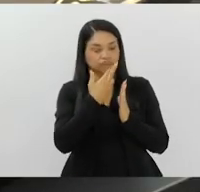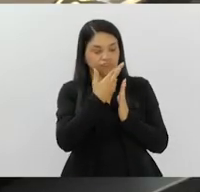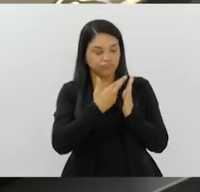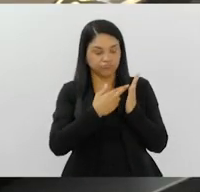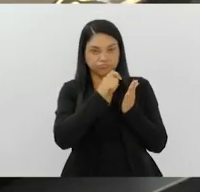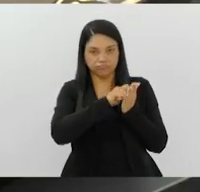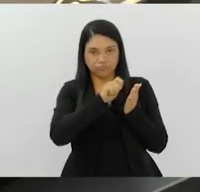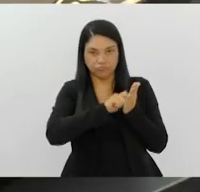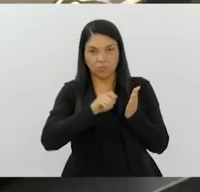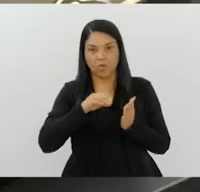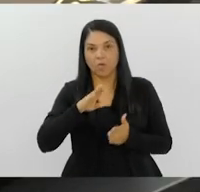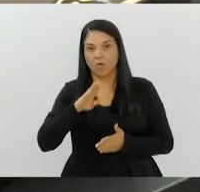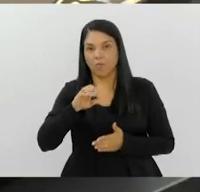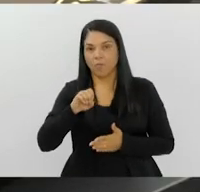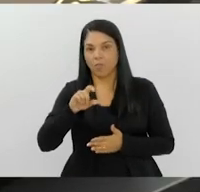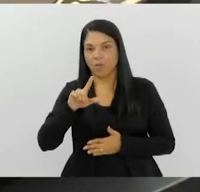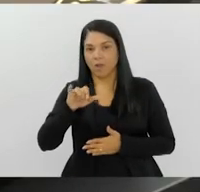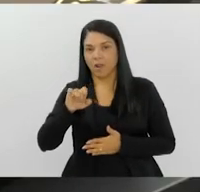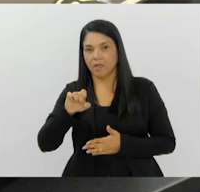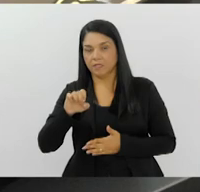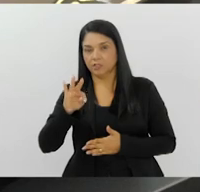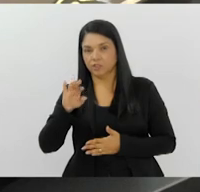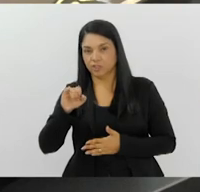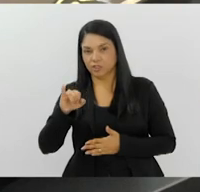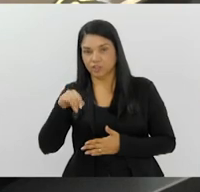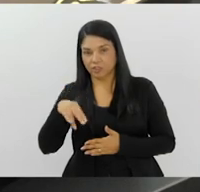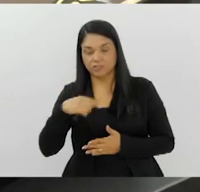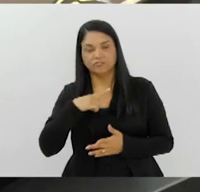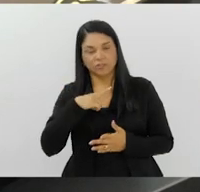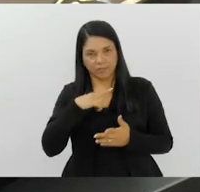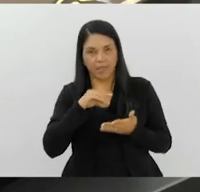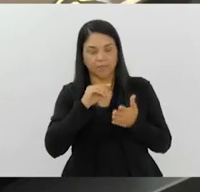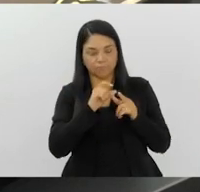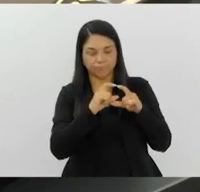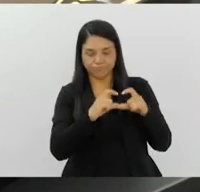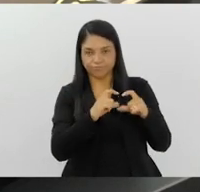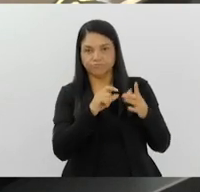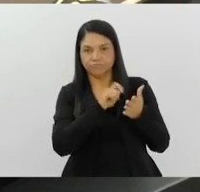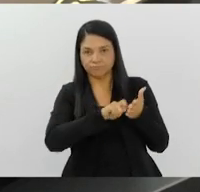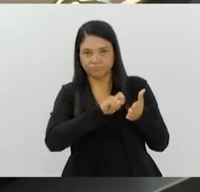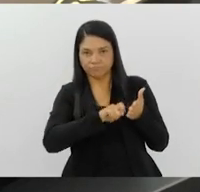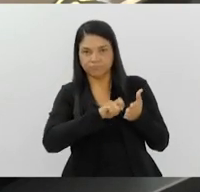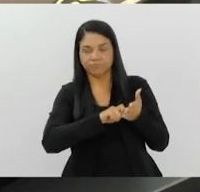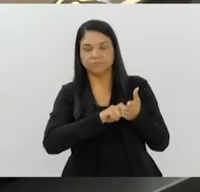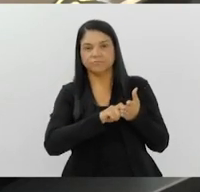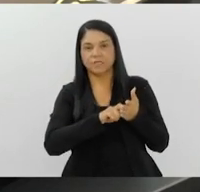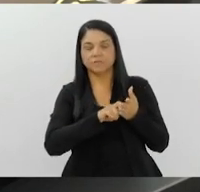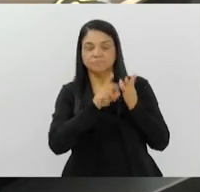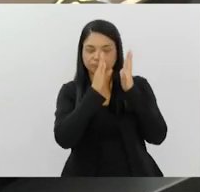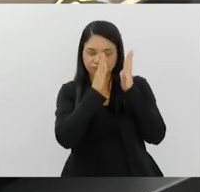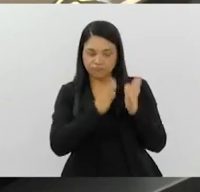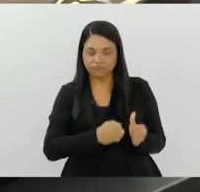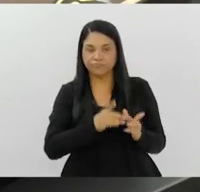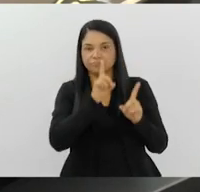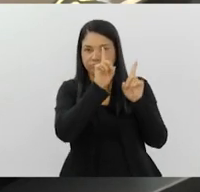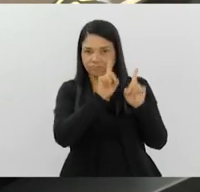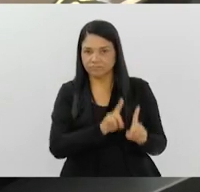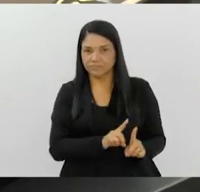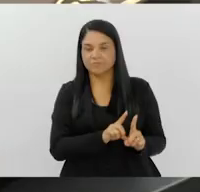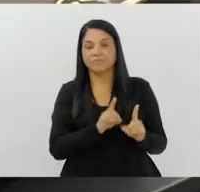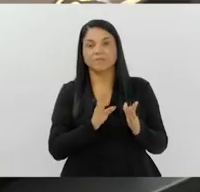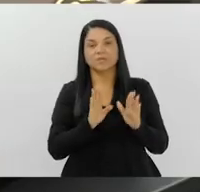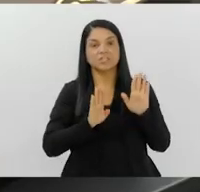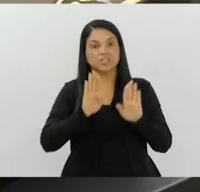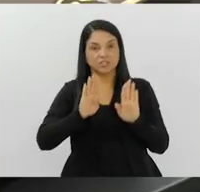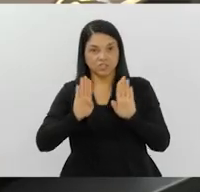um campo para isso então a gente conseguiria gerar esse dado de uma forma mais fidedigna para estatística e também para